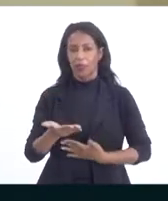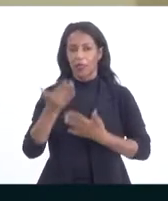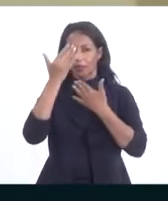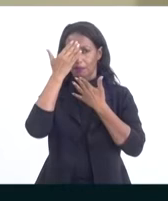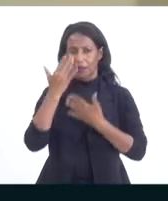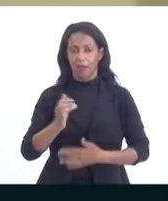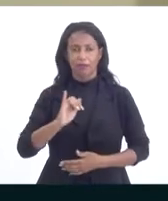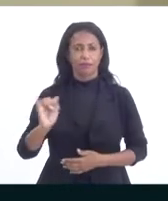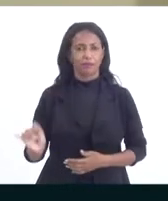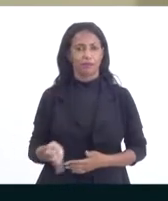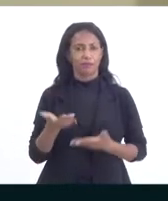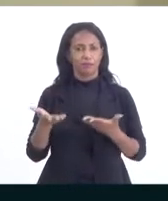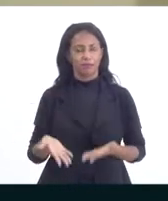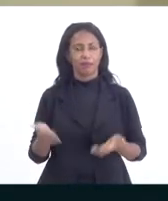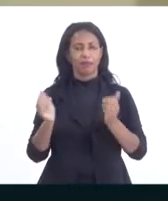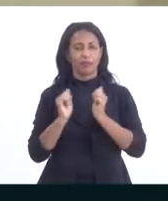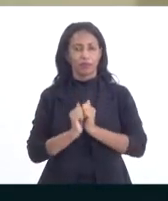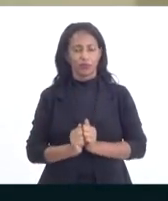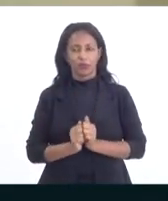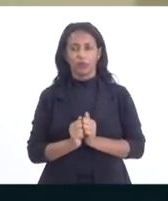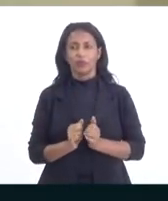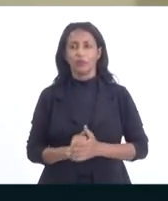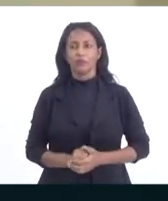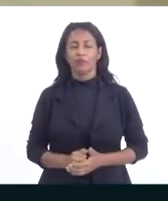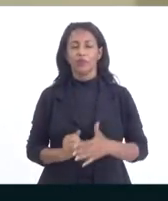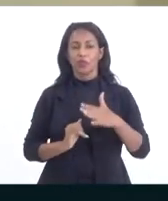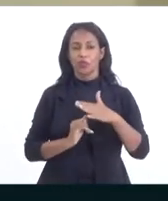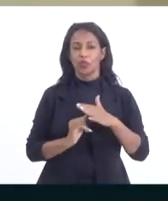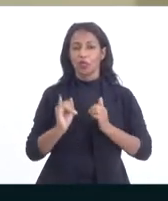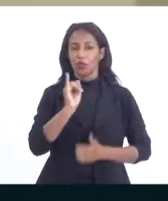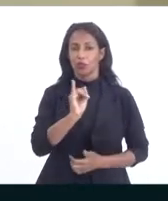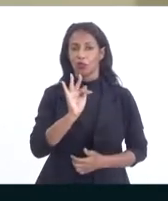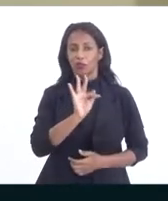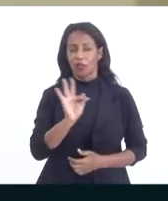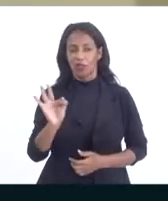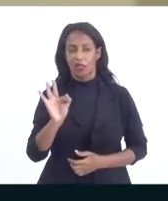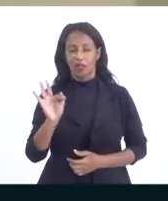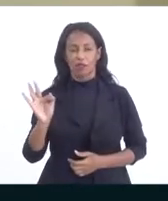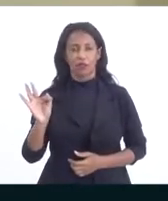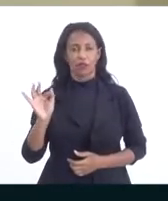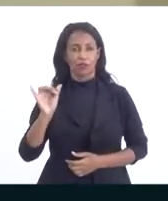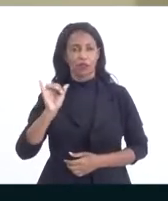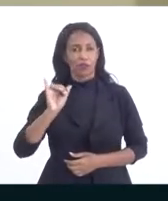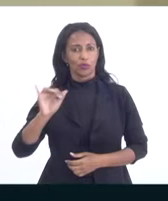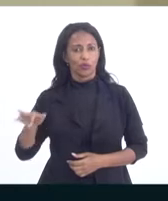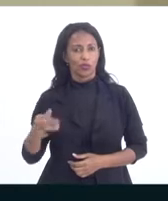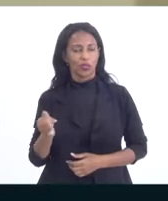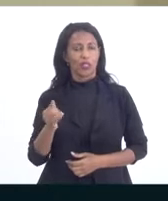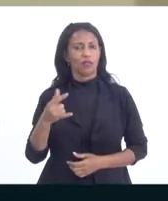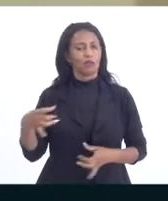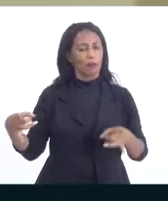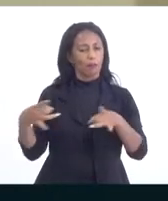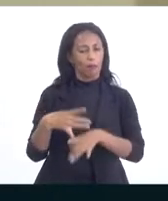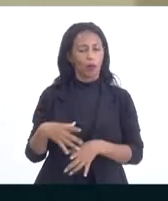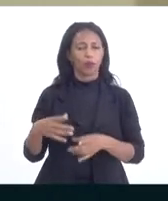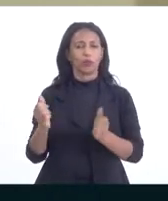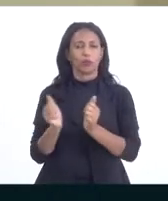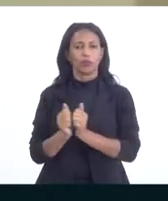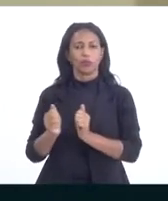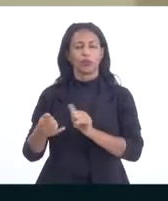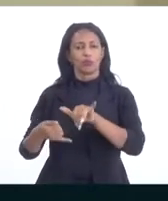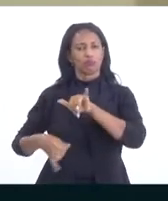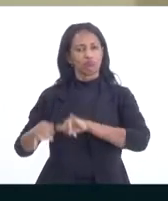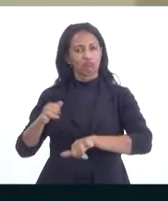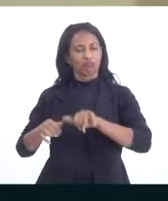pela oportunidade de estar aqui com vocês. E o Instituto Federal do Rio de Janeiro e o Conselho Regional de Química estão à disposição das prefeituras, né,